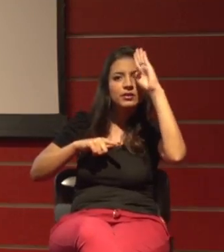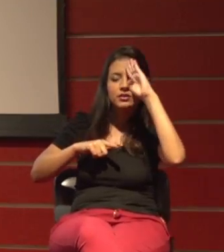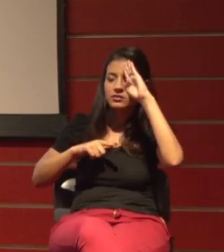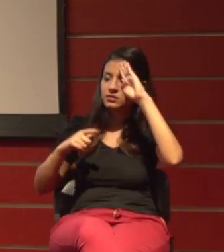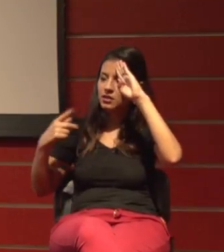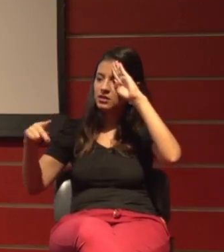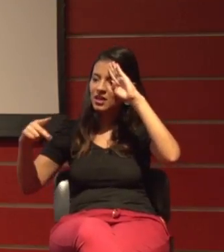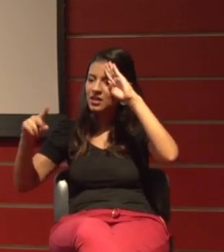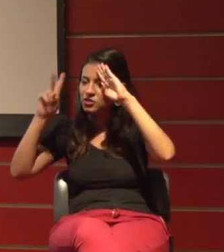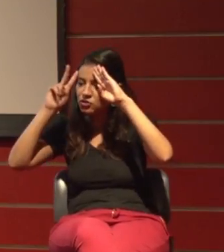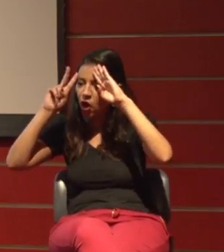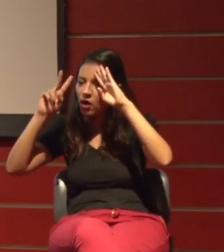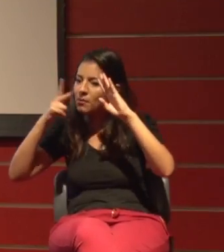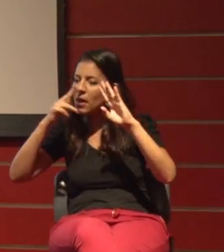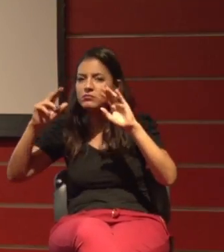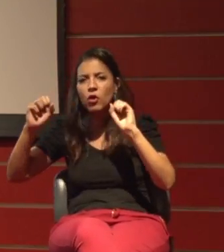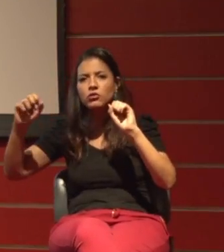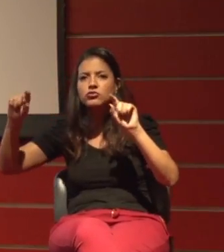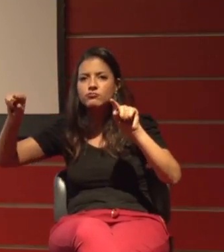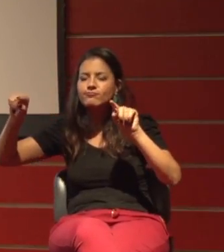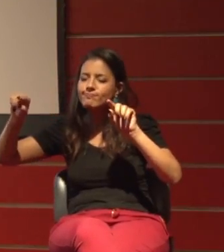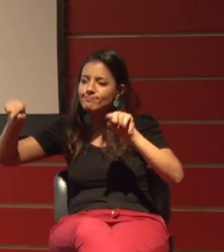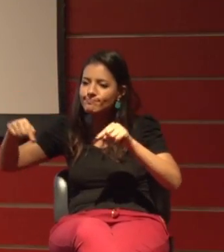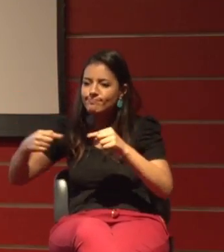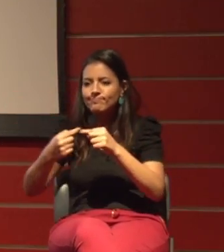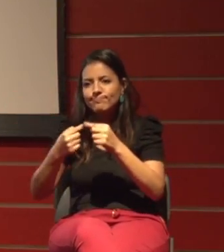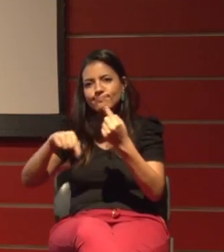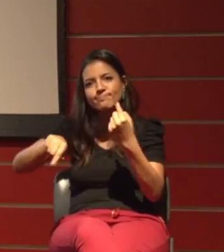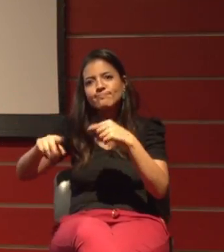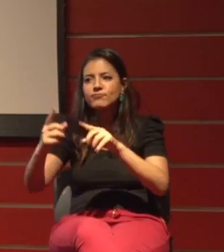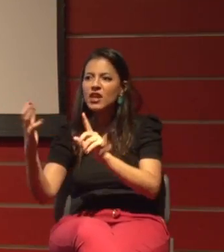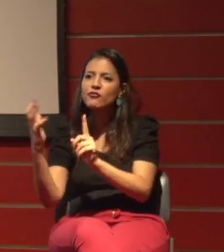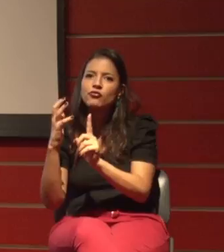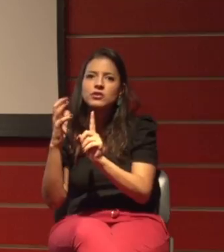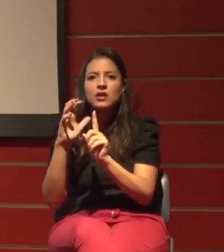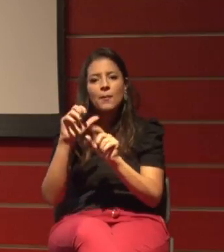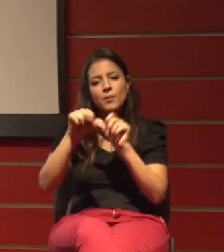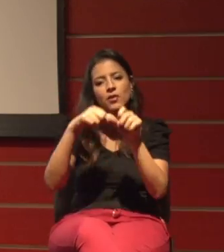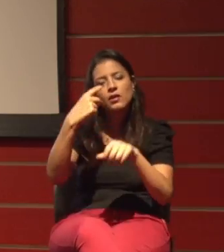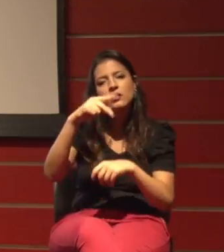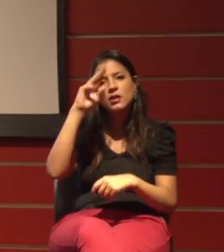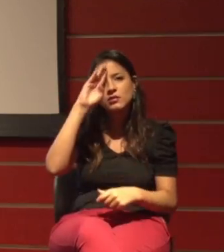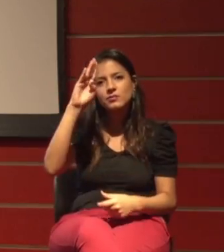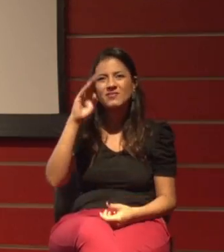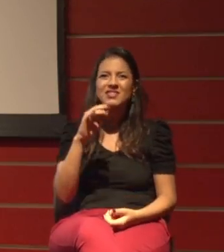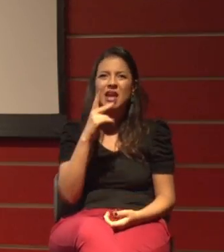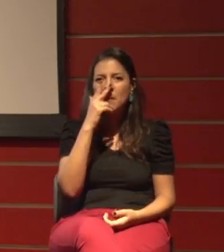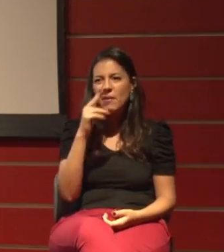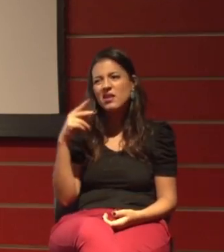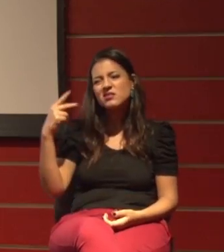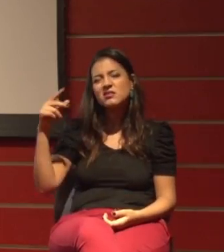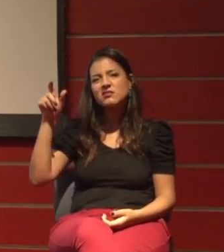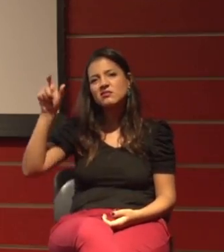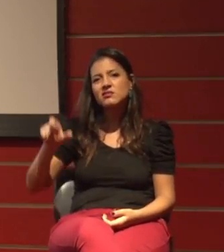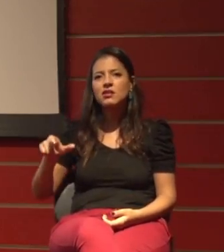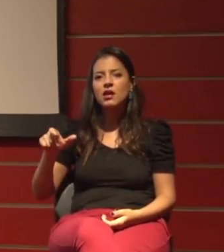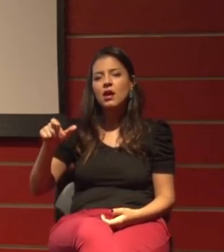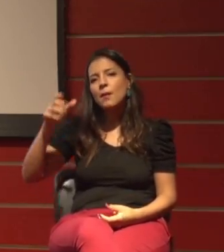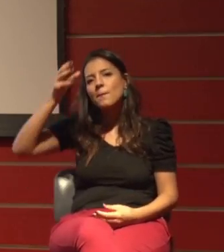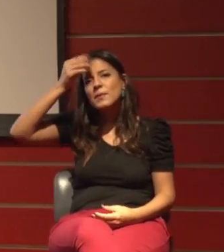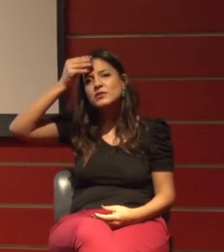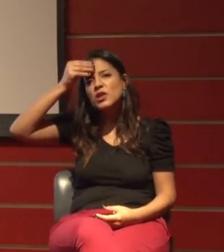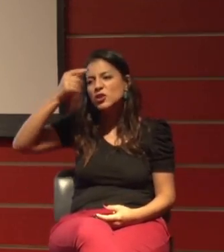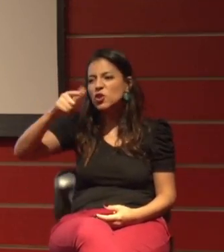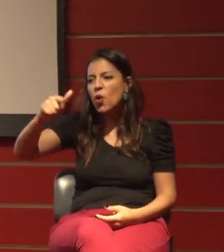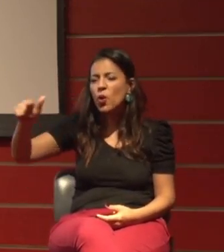Eh e mudá-la de alguma maneira né porque você não pode deixar ele só de satélite né então ou ou se ele